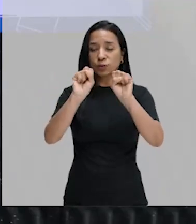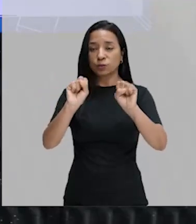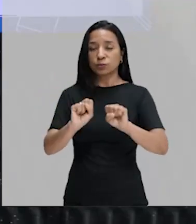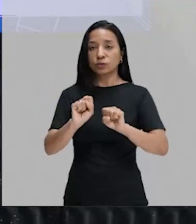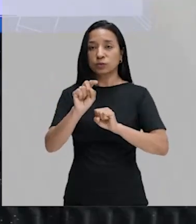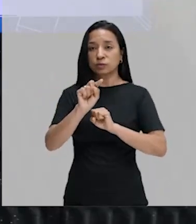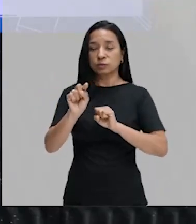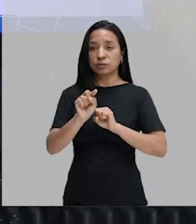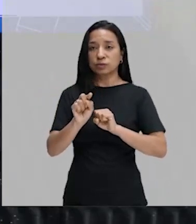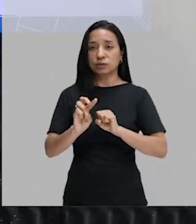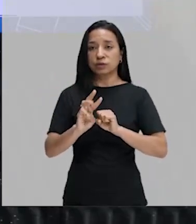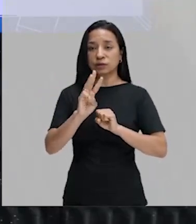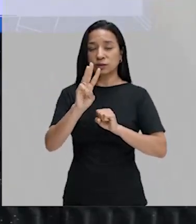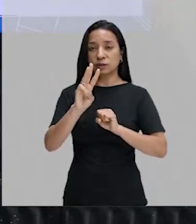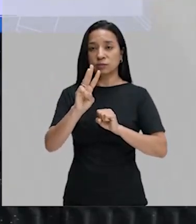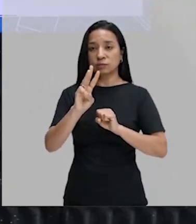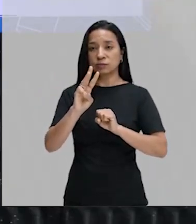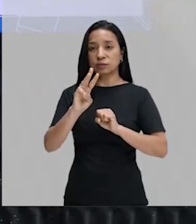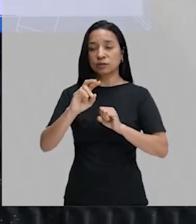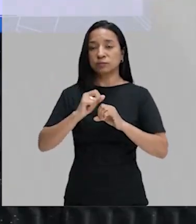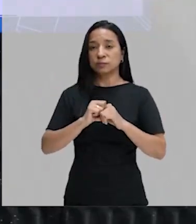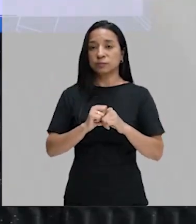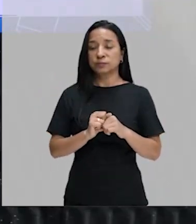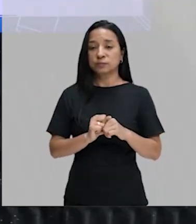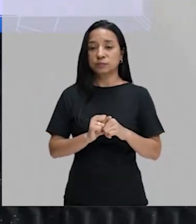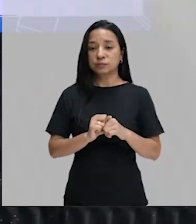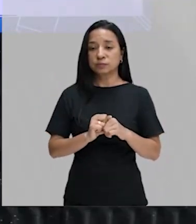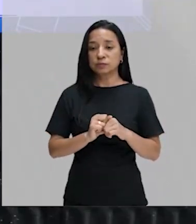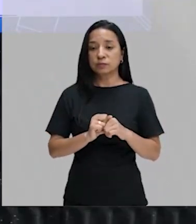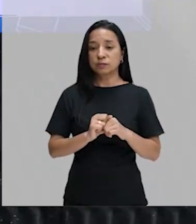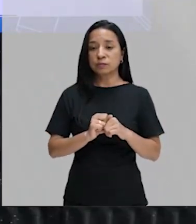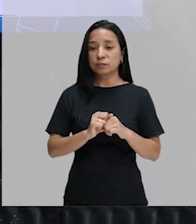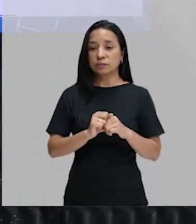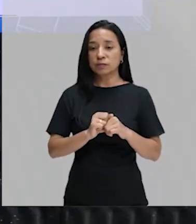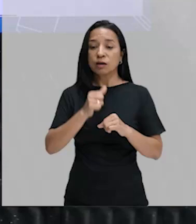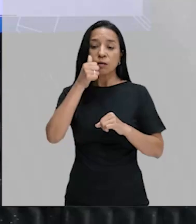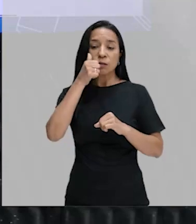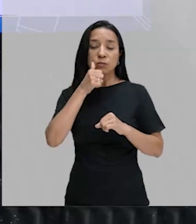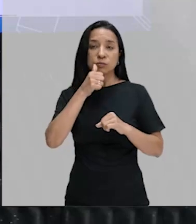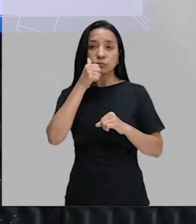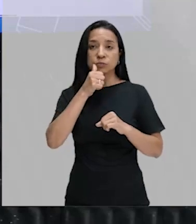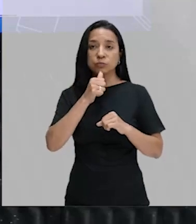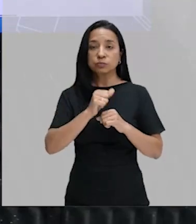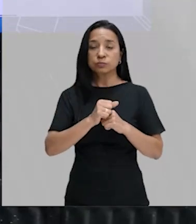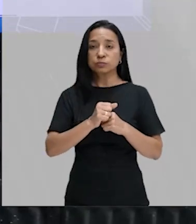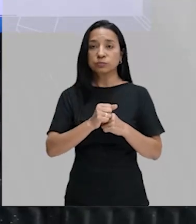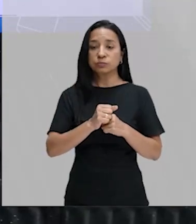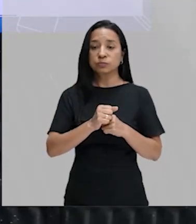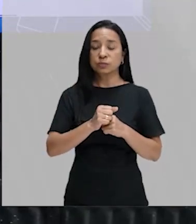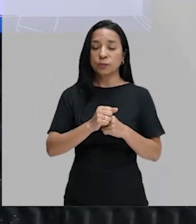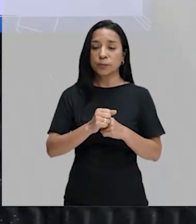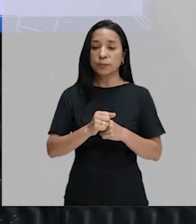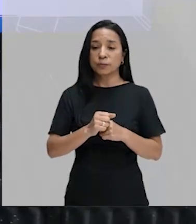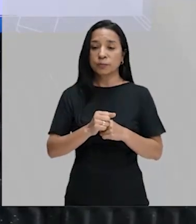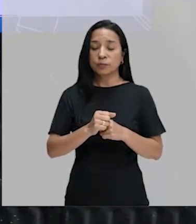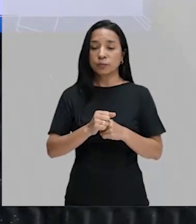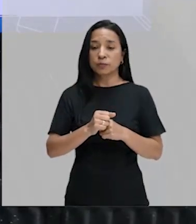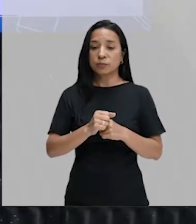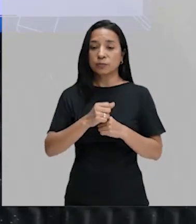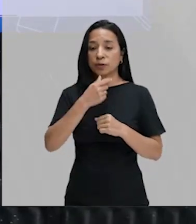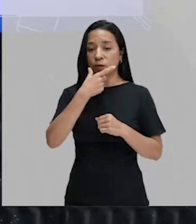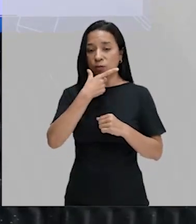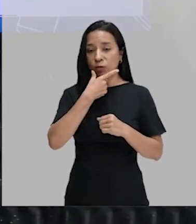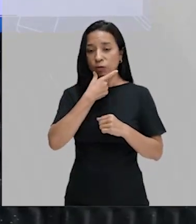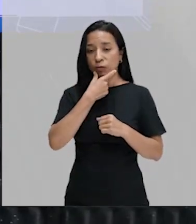o sexo heterogamético é o sexo da fêmea, tá? Feminino. E o